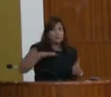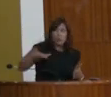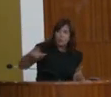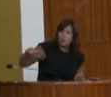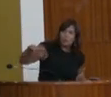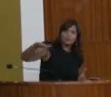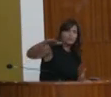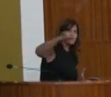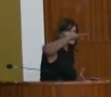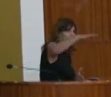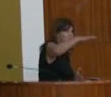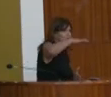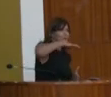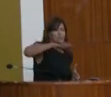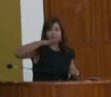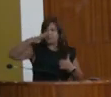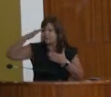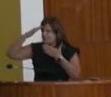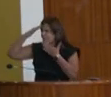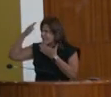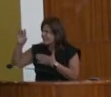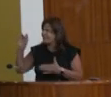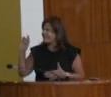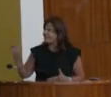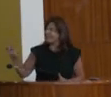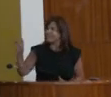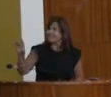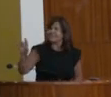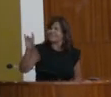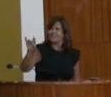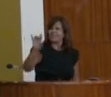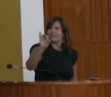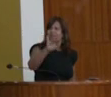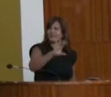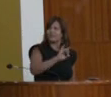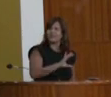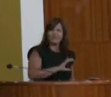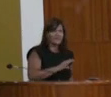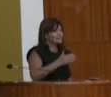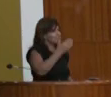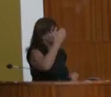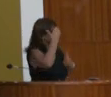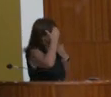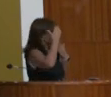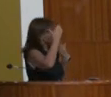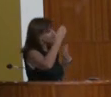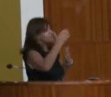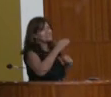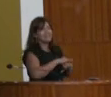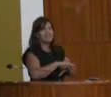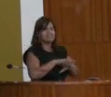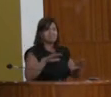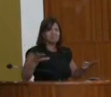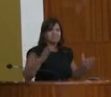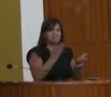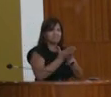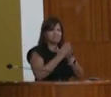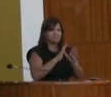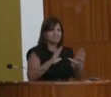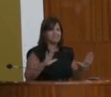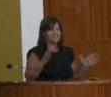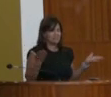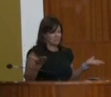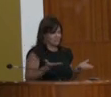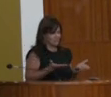de cada um que esteve aqui participando com a gente. Nada havendo mais a ser declarado, dou por encerrada essa